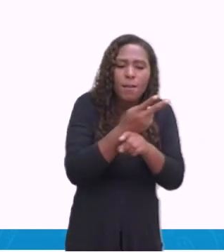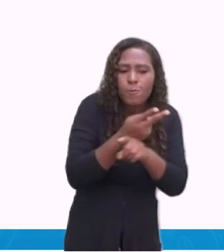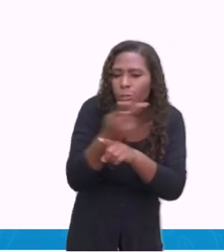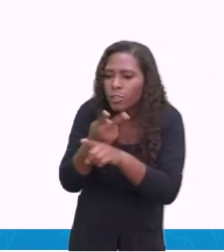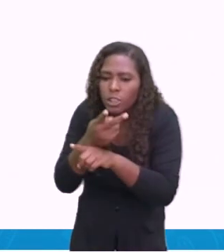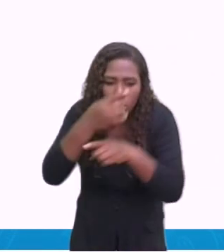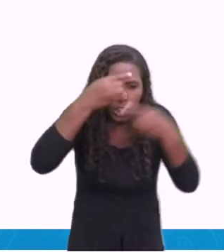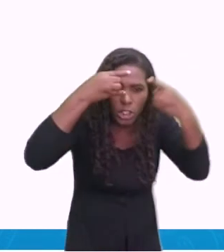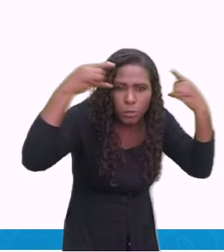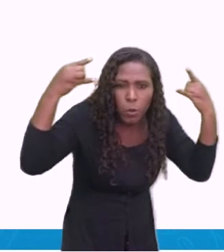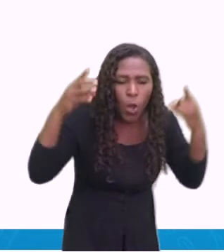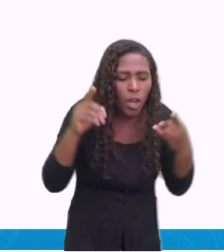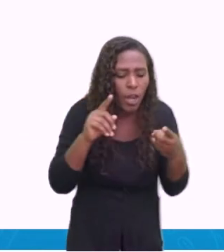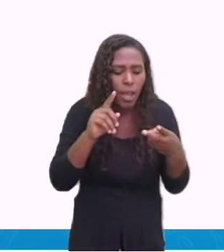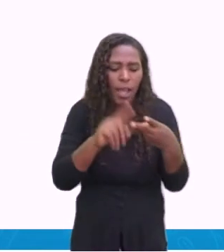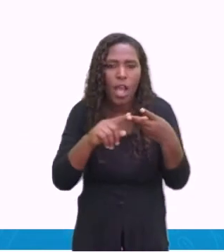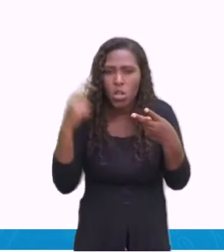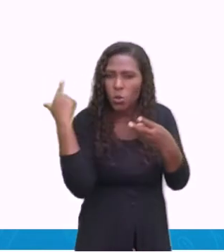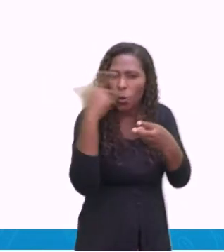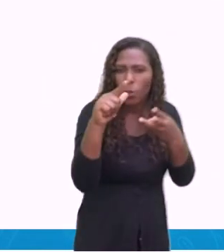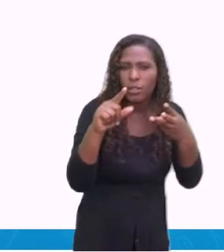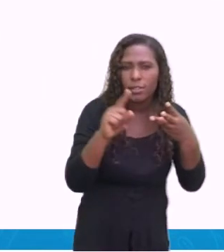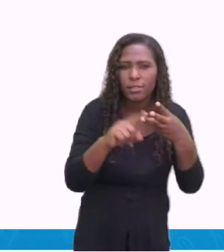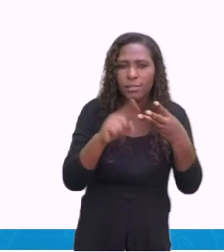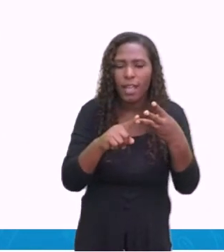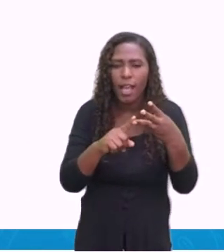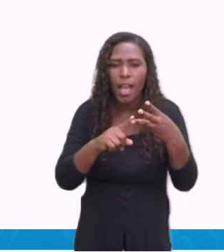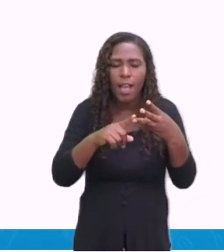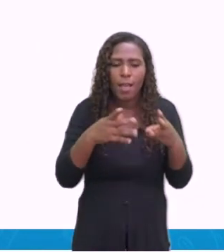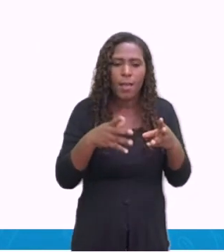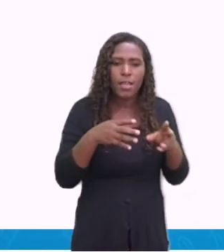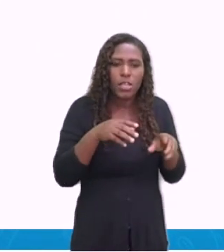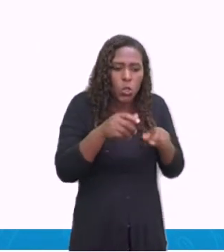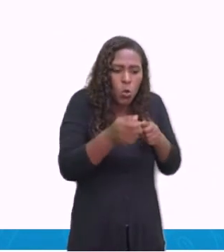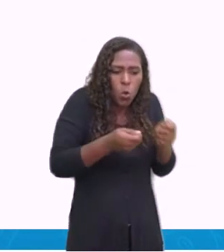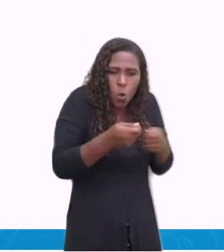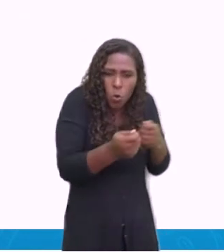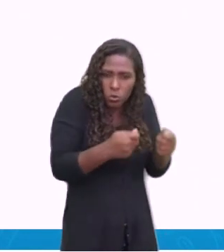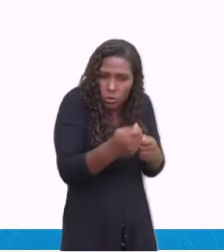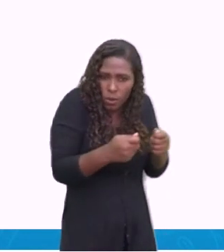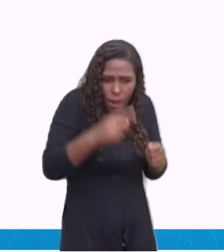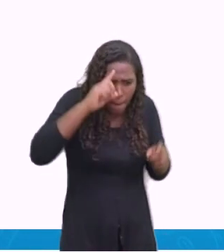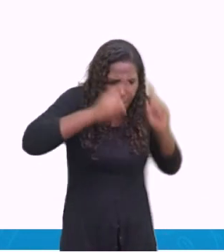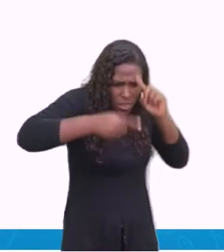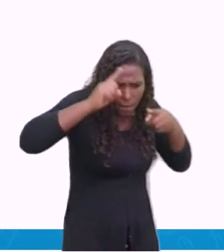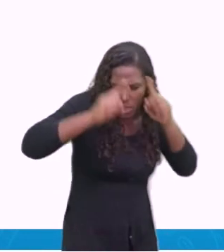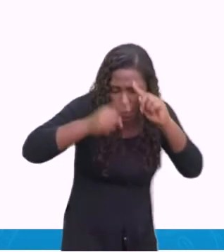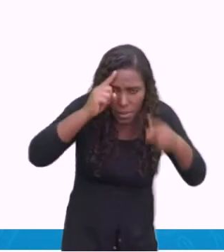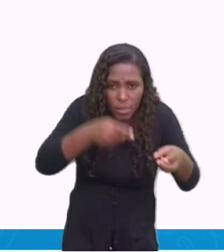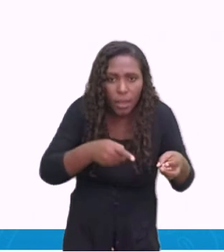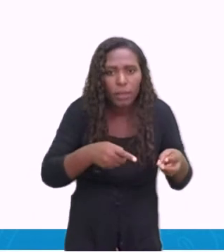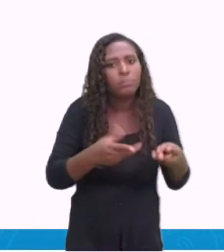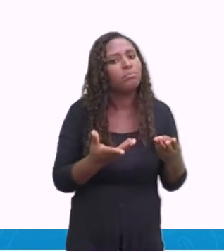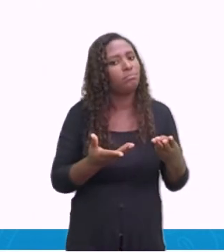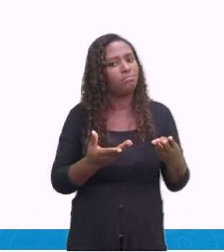povoar, o conquistar e o dominar. Era